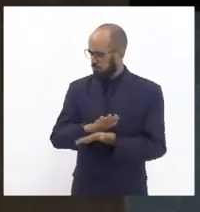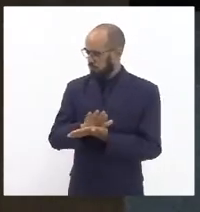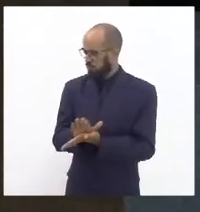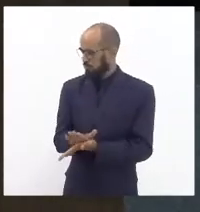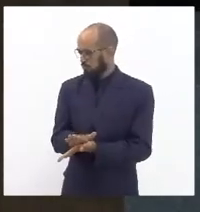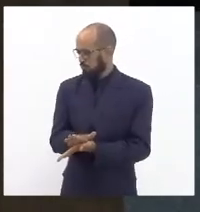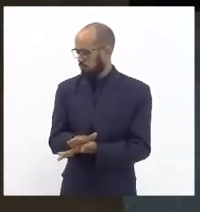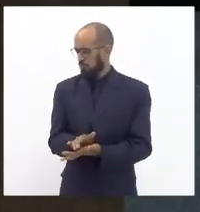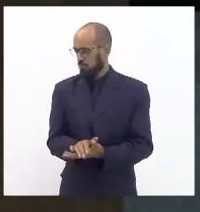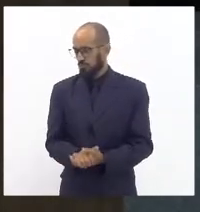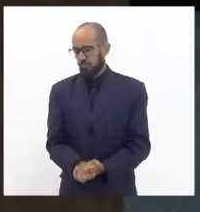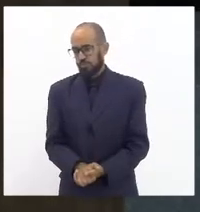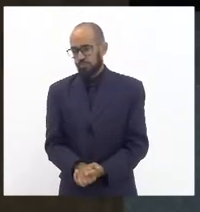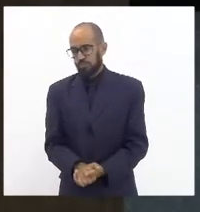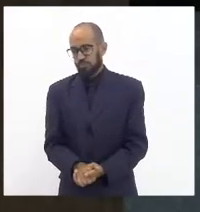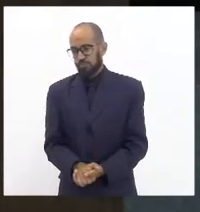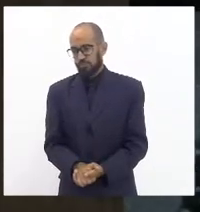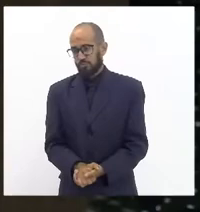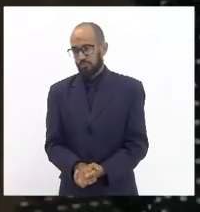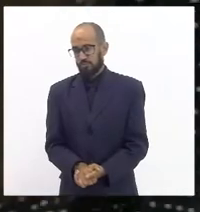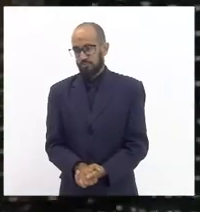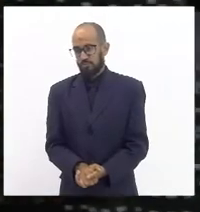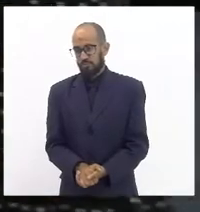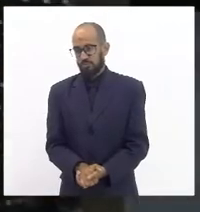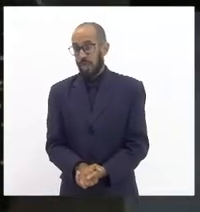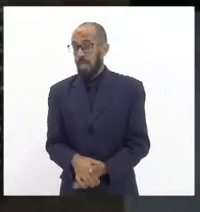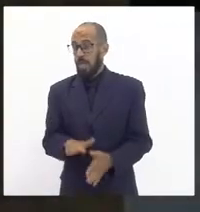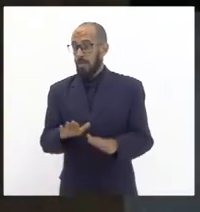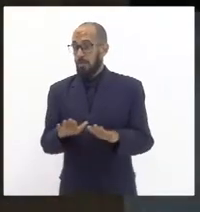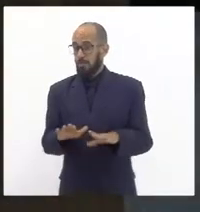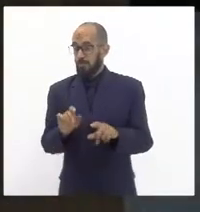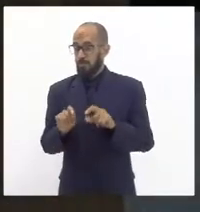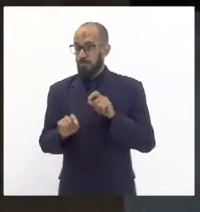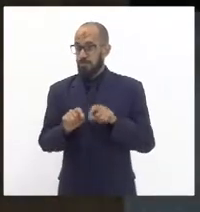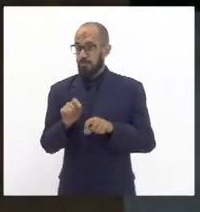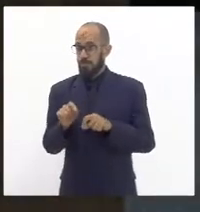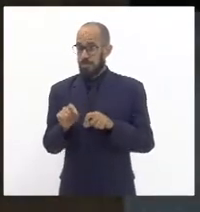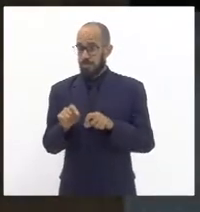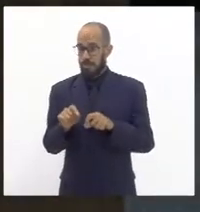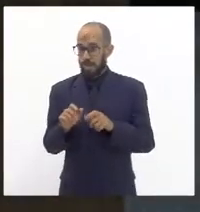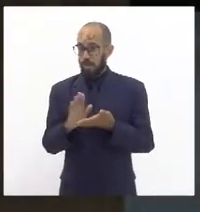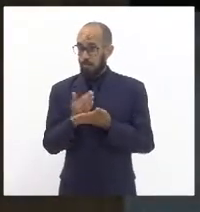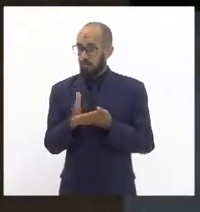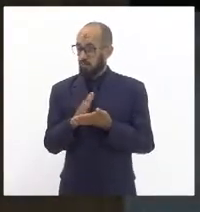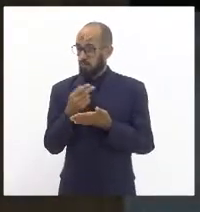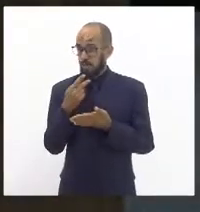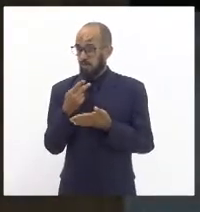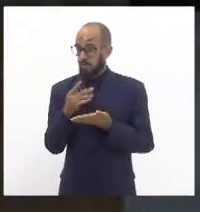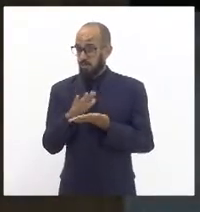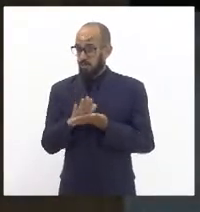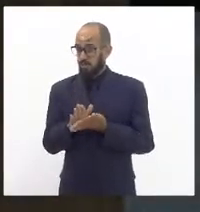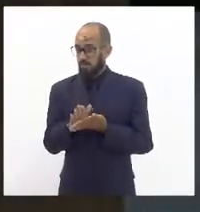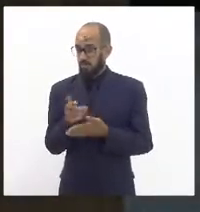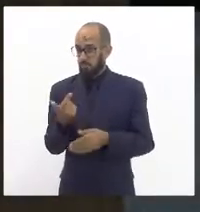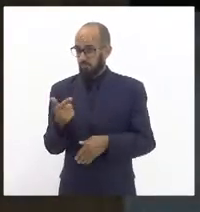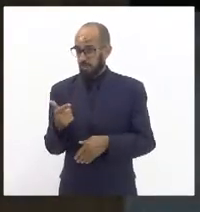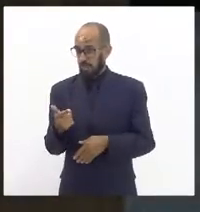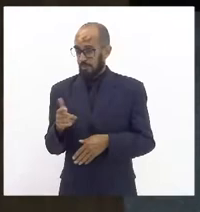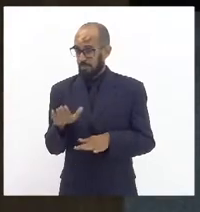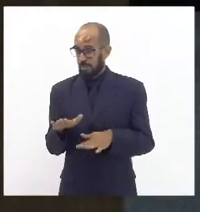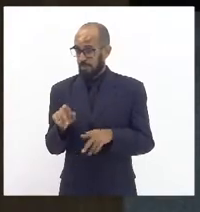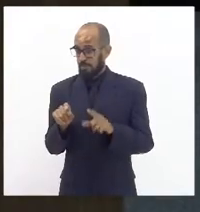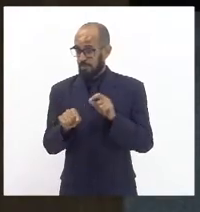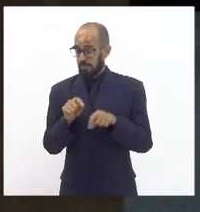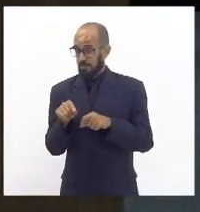é apesar de alguns acharem dizer que o racismo não existe mas ele